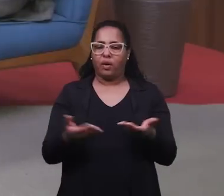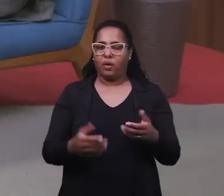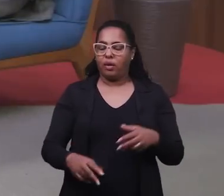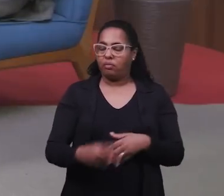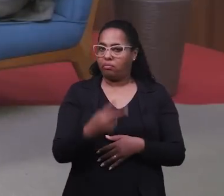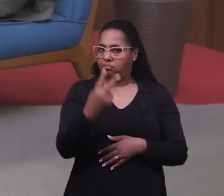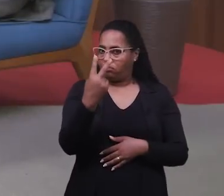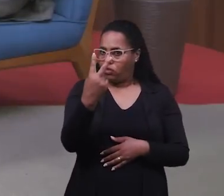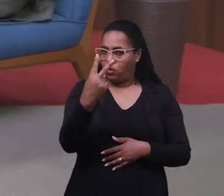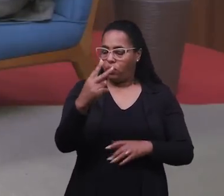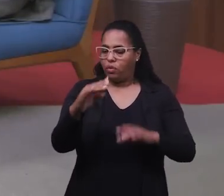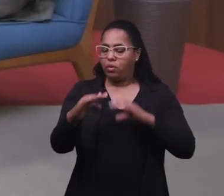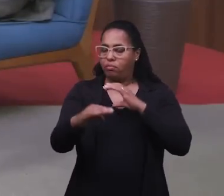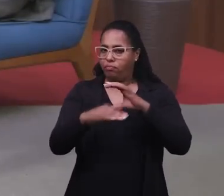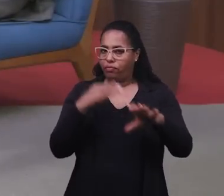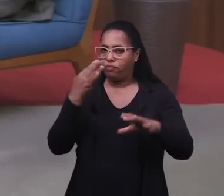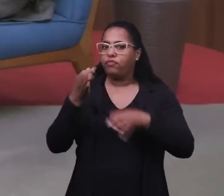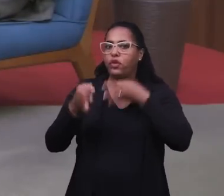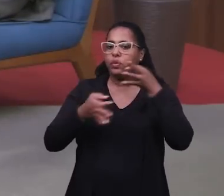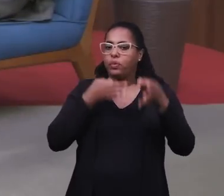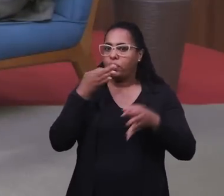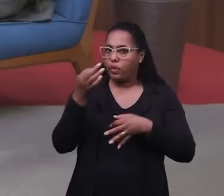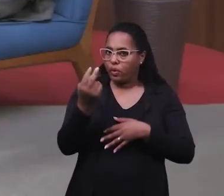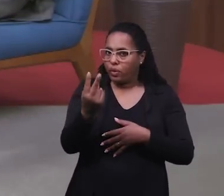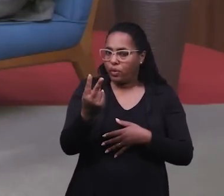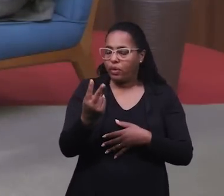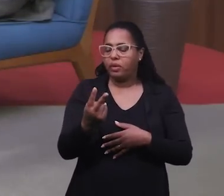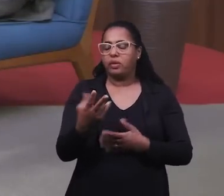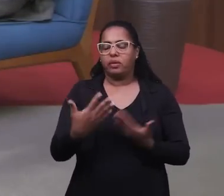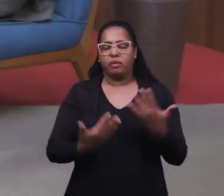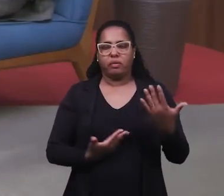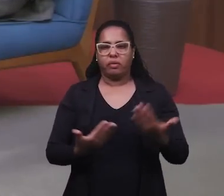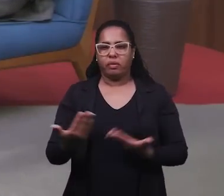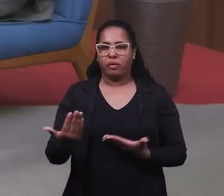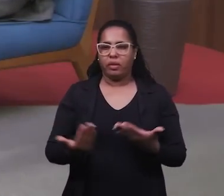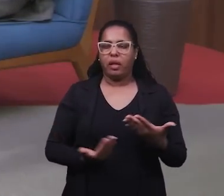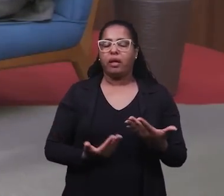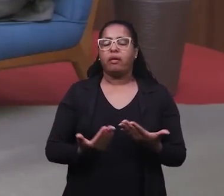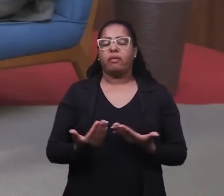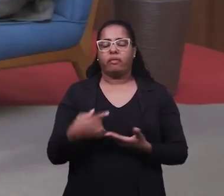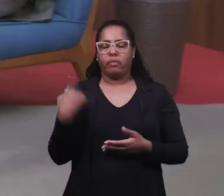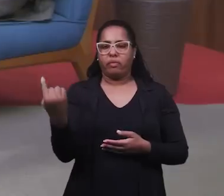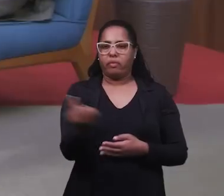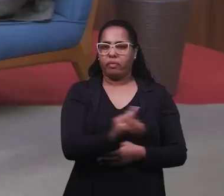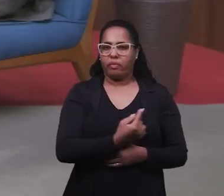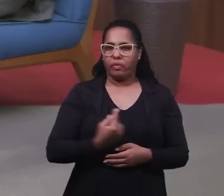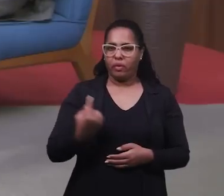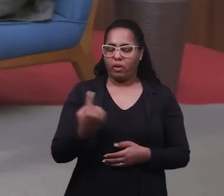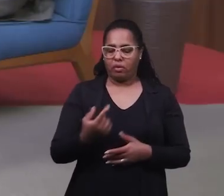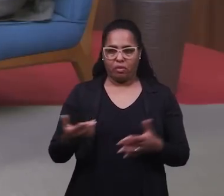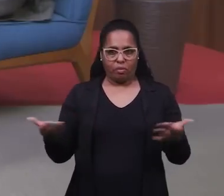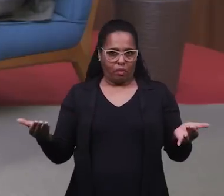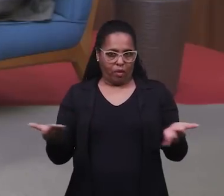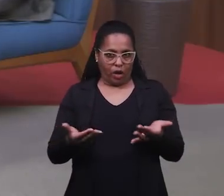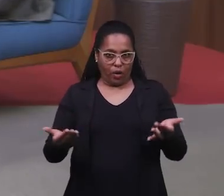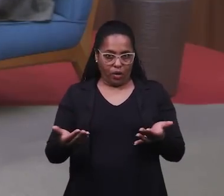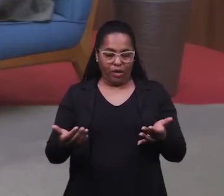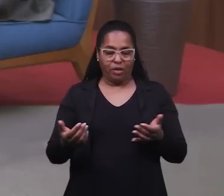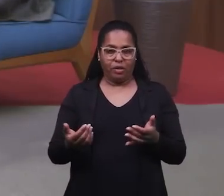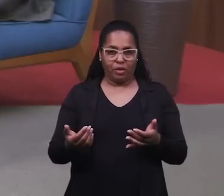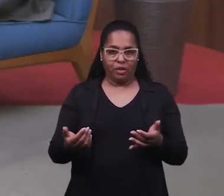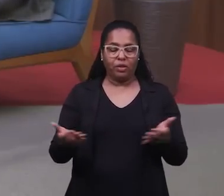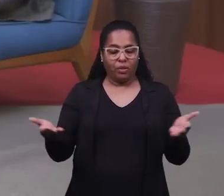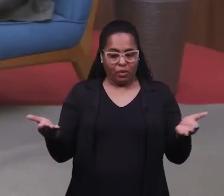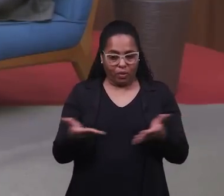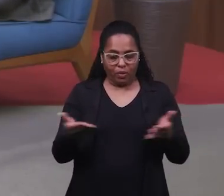apresentar duas contribuições que foram enviadas, dois comentários que foram enviados de irmãos nossos para